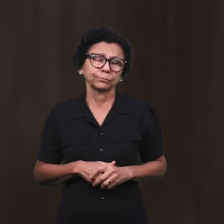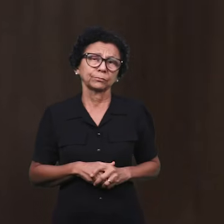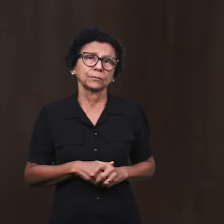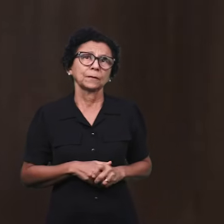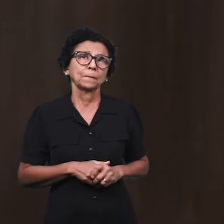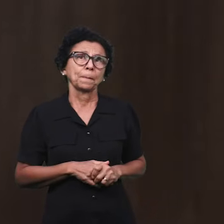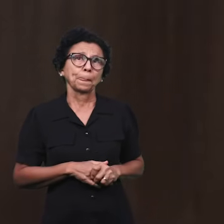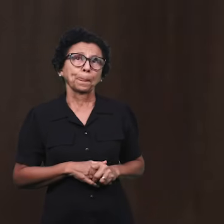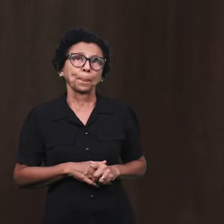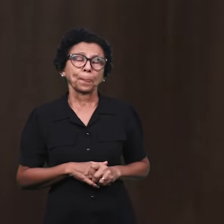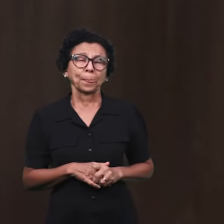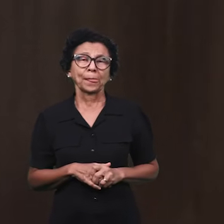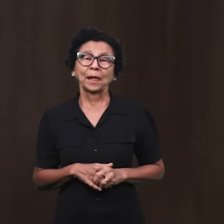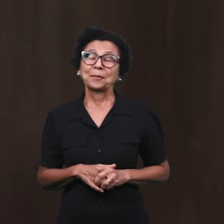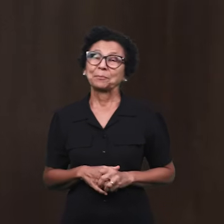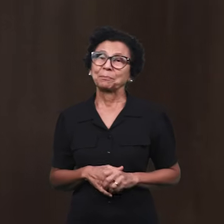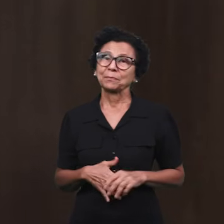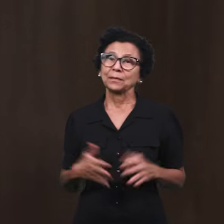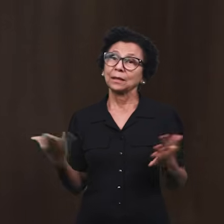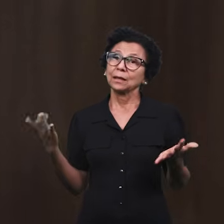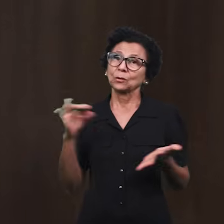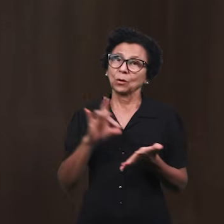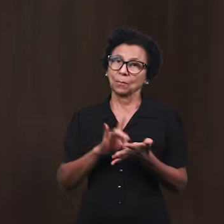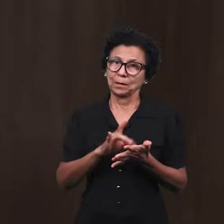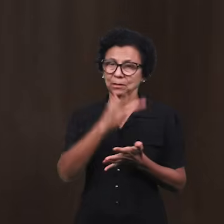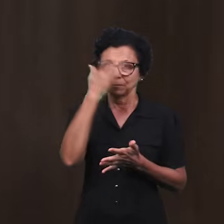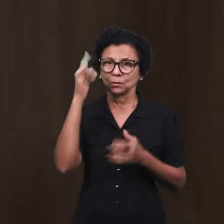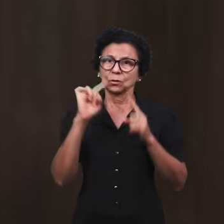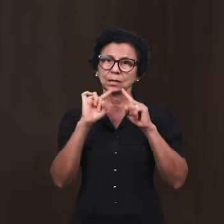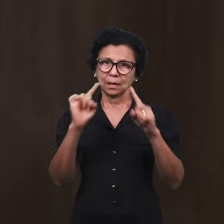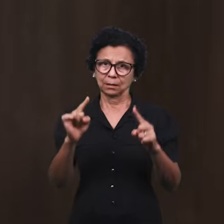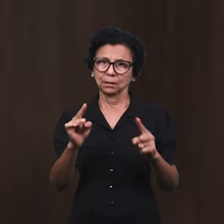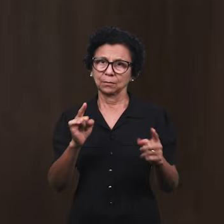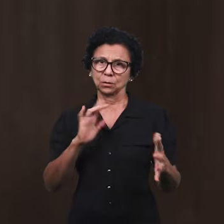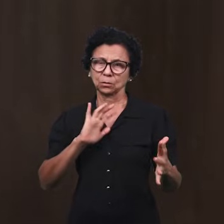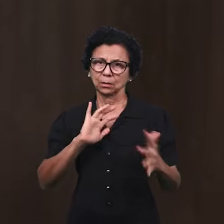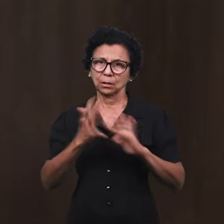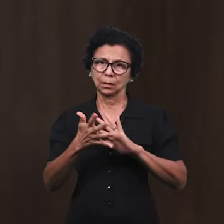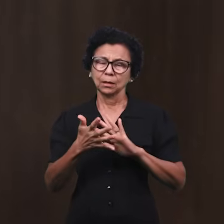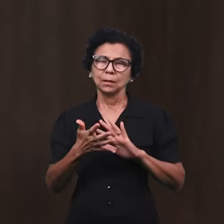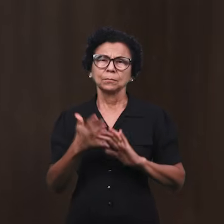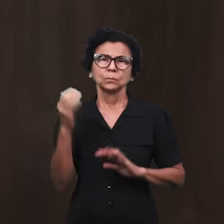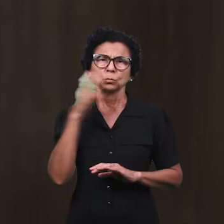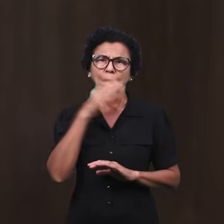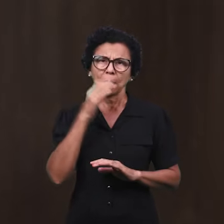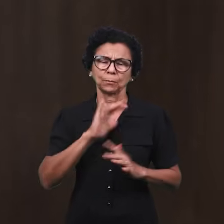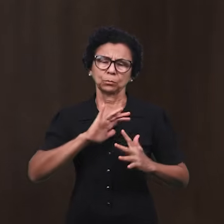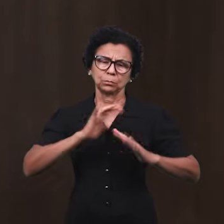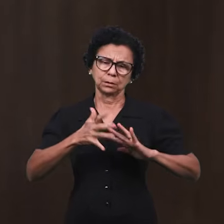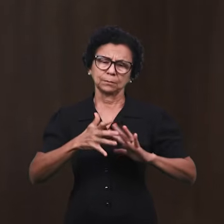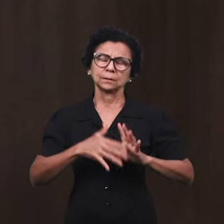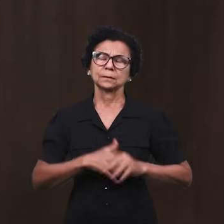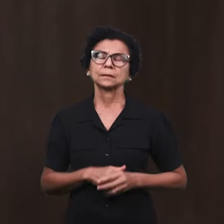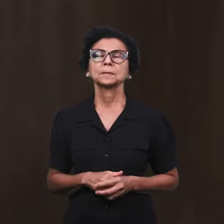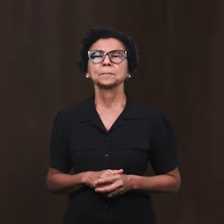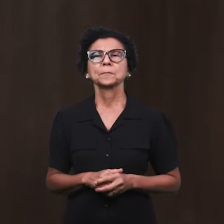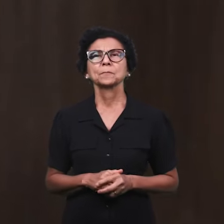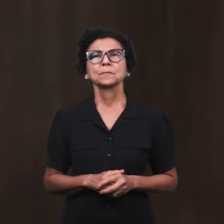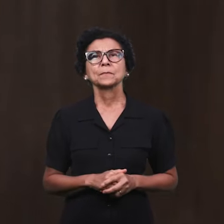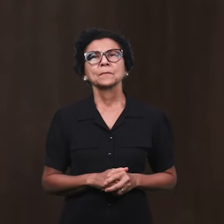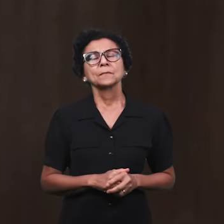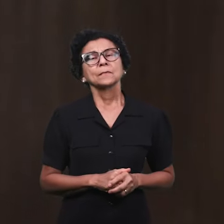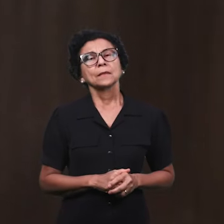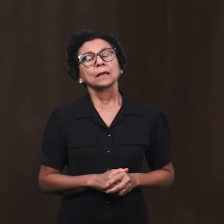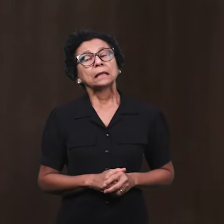pessoal fala que eu interpreto muito rápido. E aí o Senhor começou a me ensinar, ele me visitava em sonhos e me ensinava. E normalmente, naquela